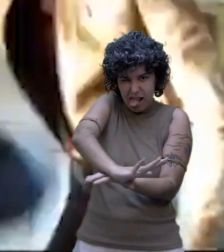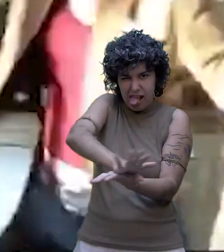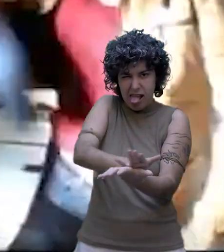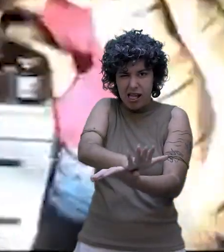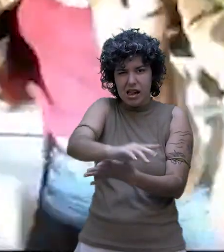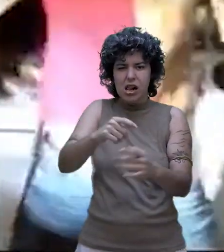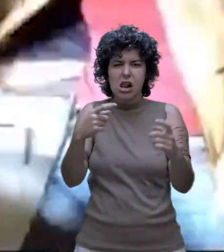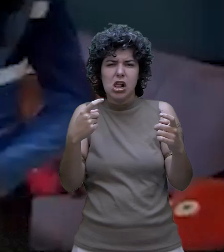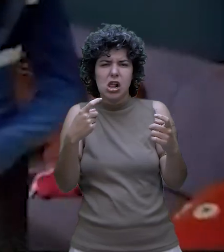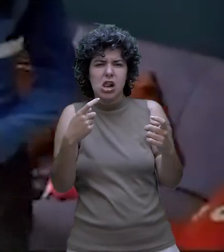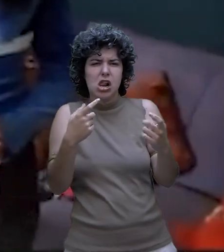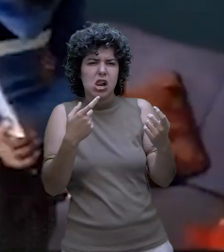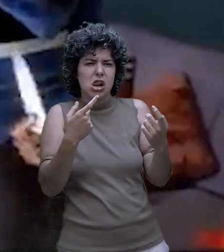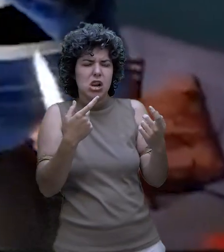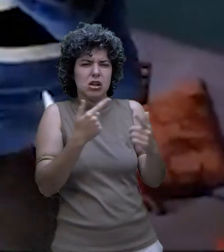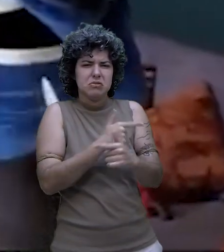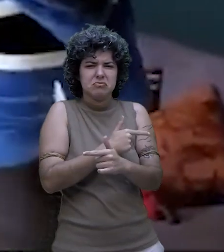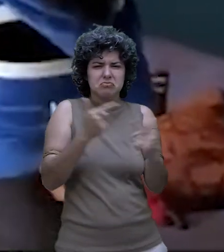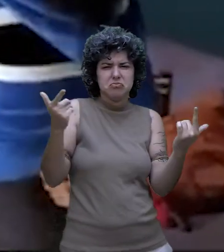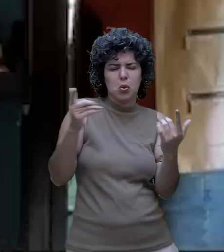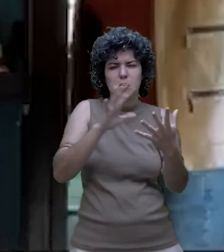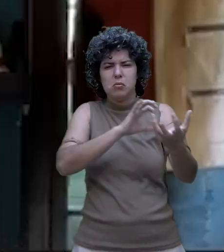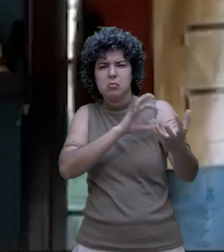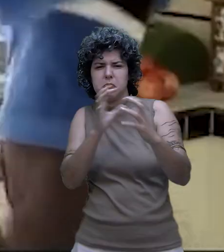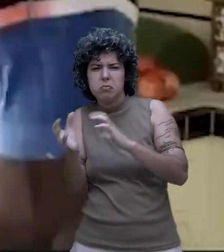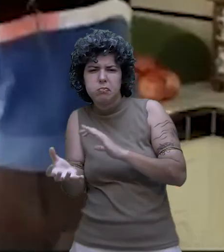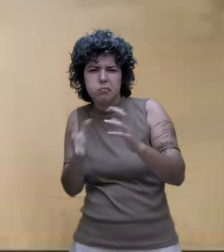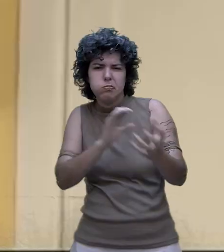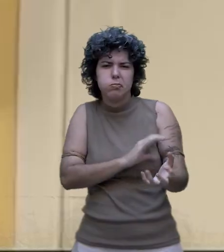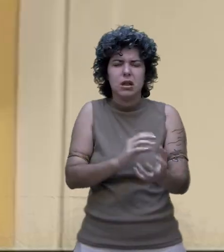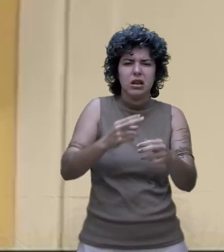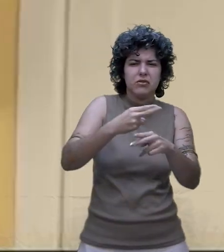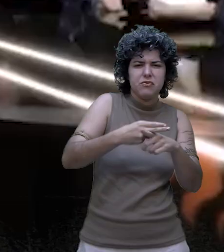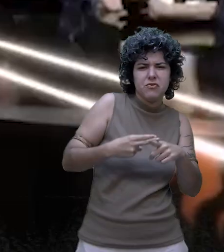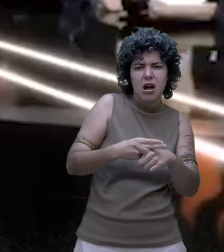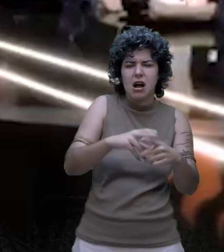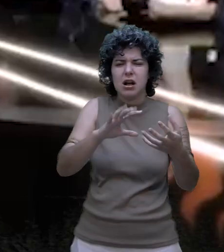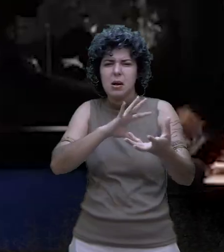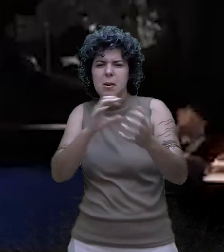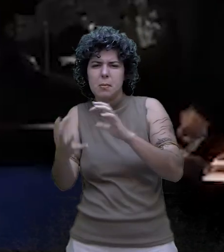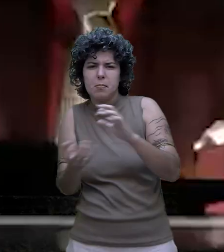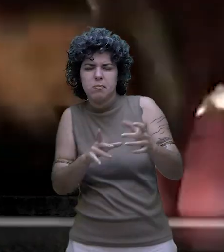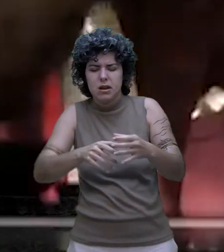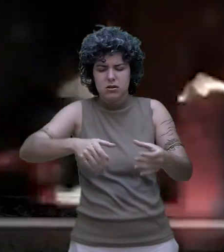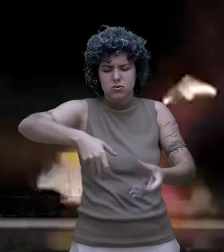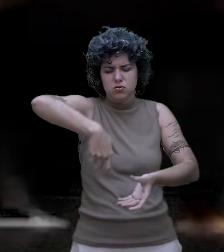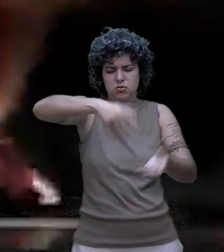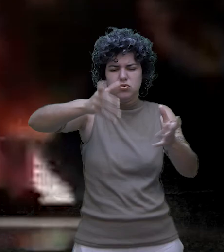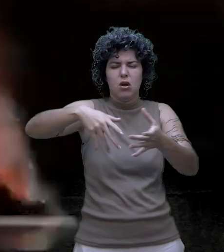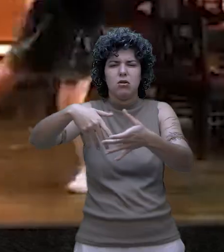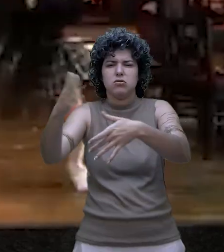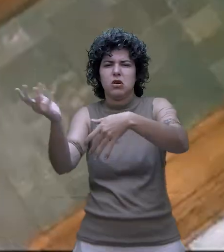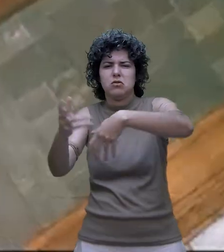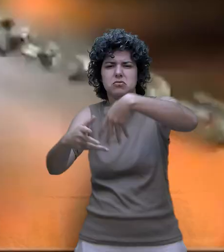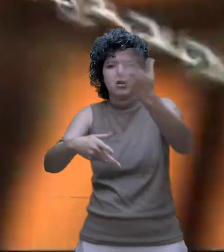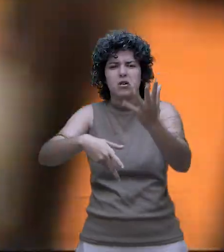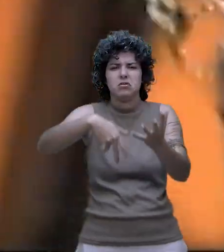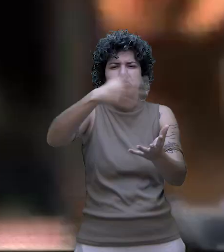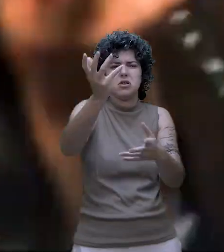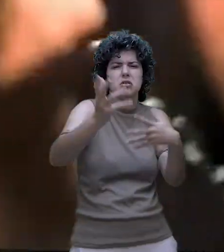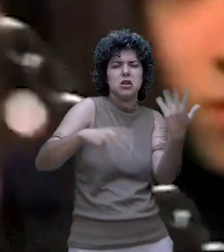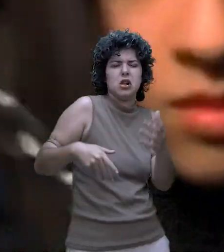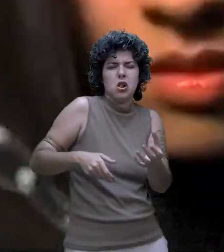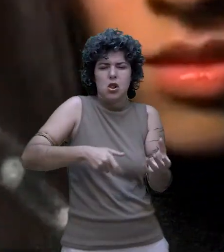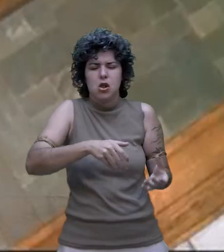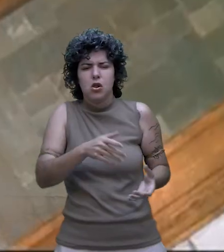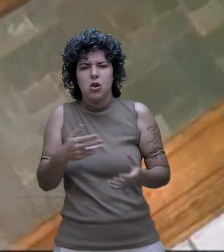com faca de cozinha, luta interrompida por uma criança, luta com sucrilhos, amputação de membros superiores em público, luta com milênio malucona